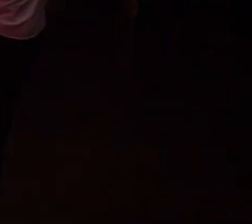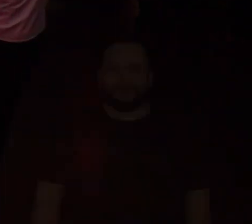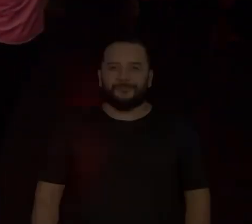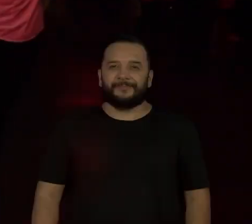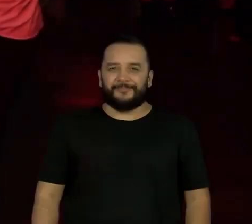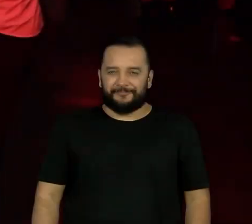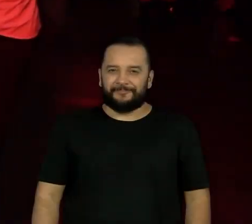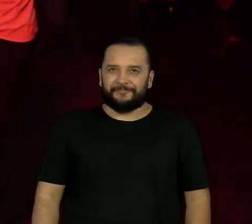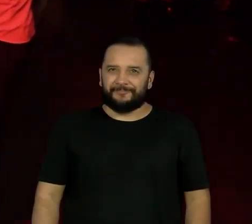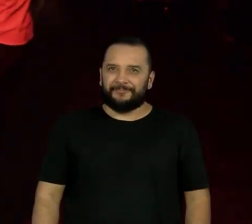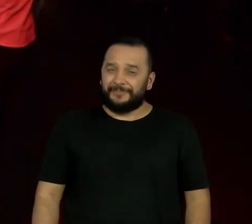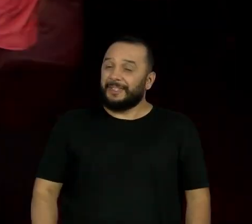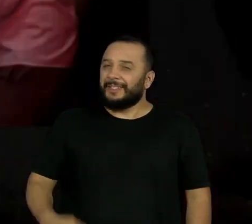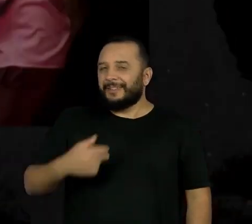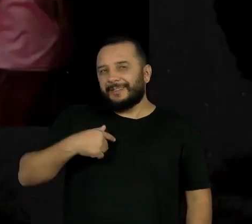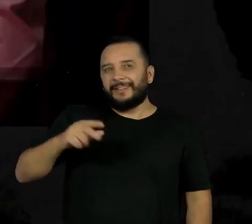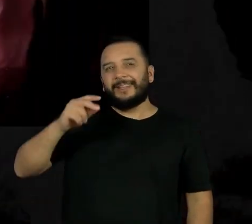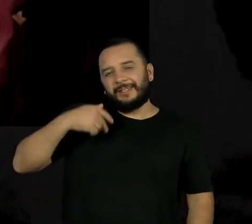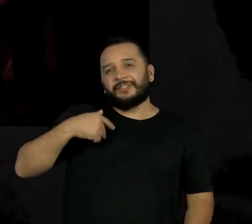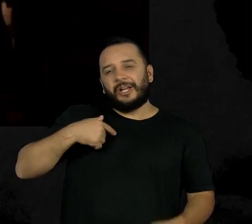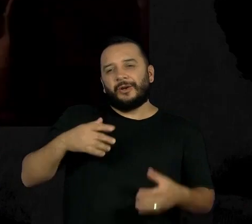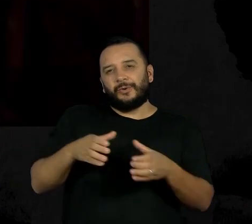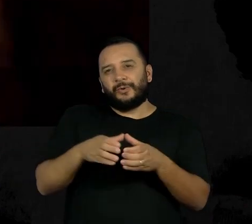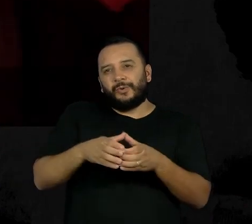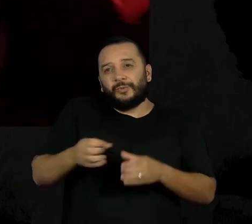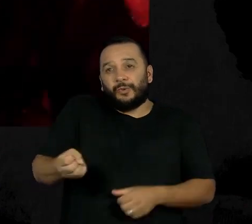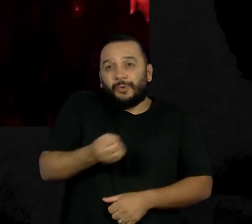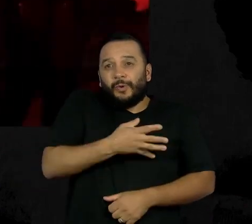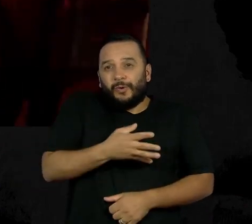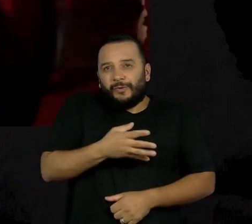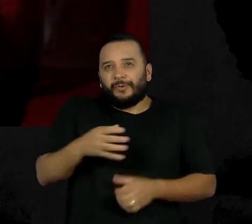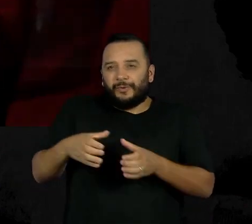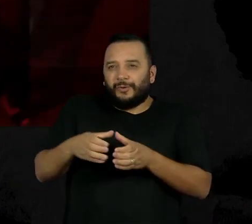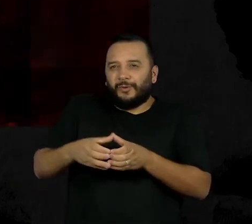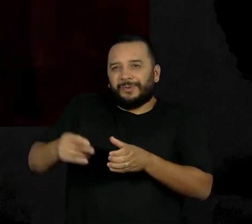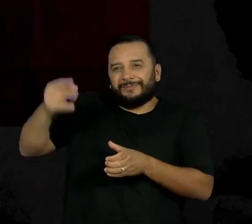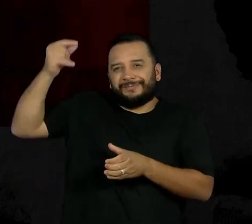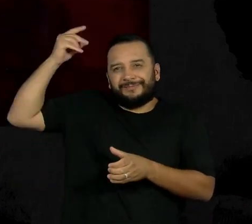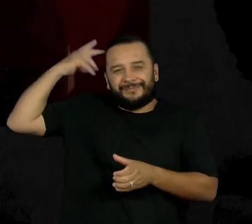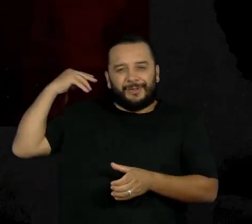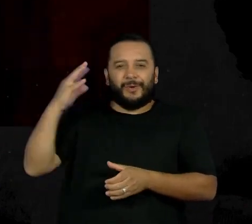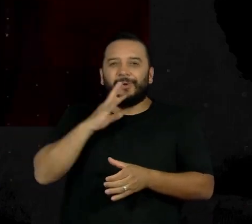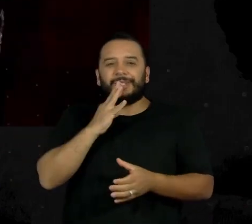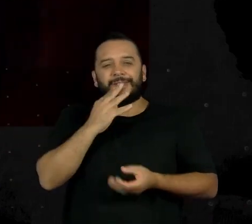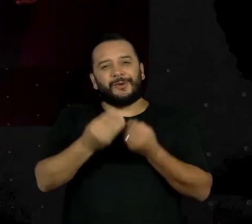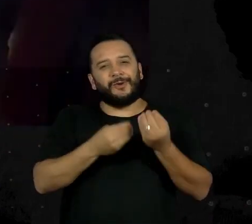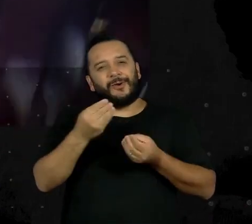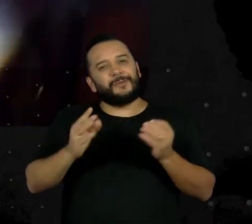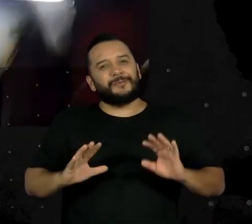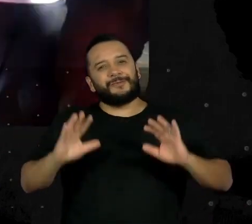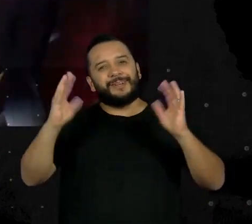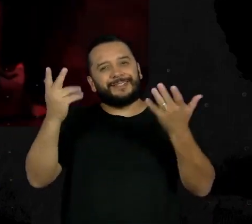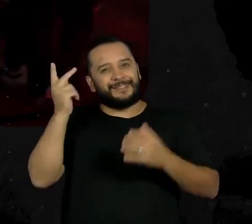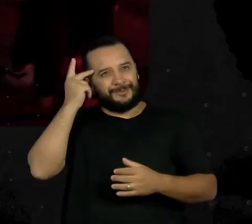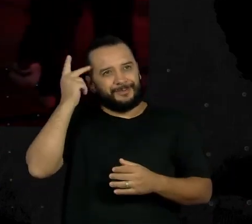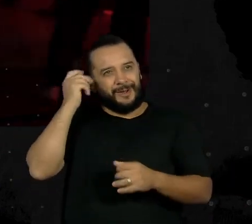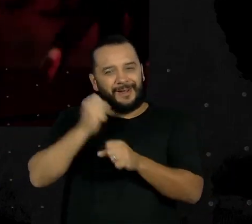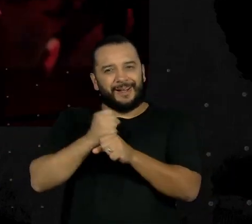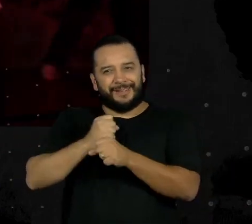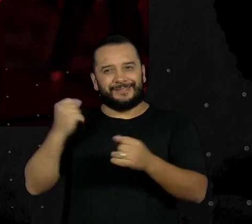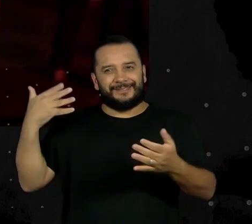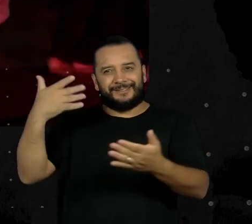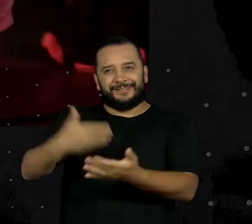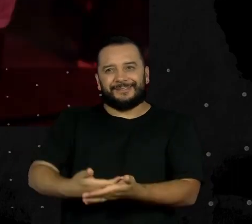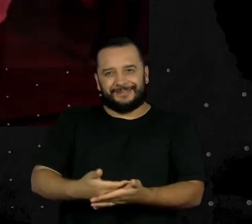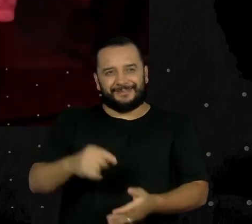A velha escola poder relembrar, a nova escola como eu poder conhecer como eram os bailes em São Paulo há anos atrás. A gente